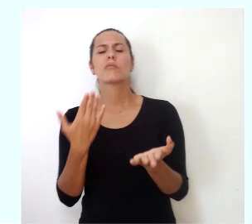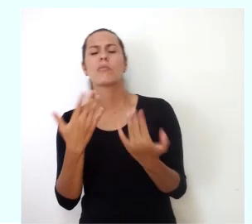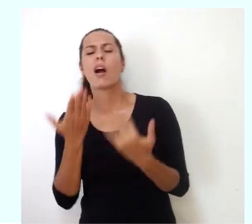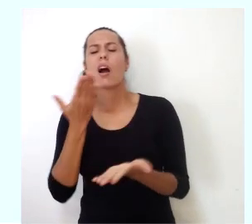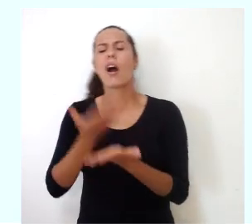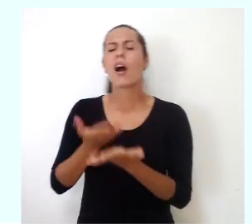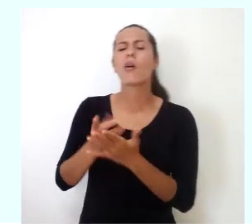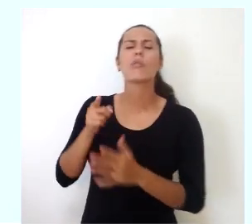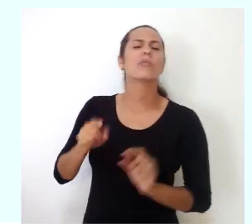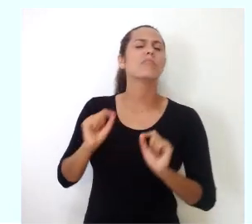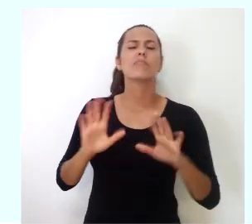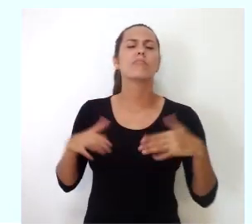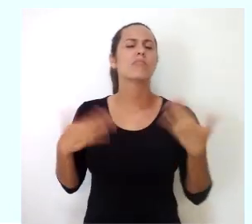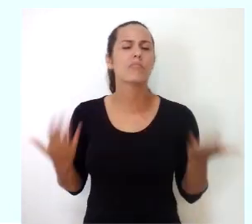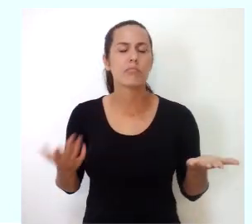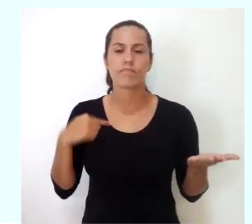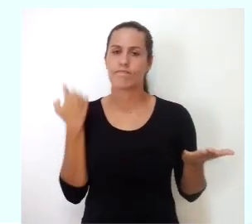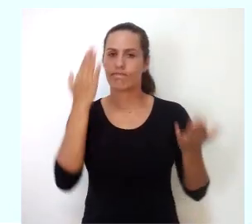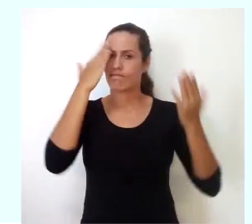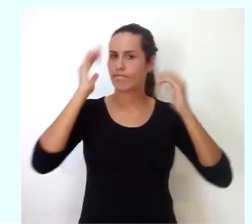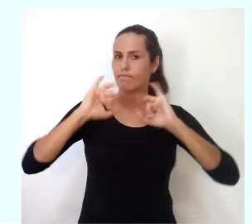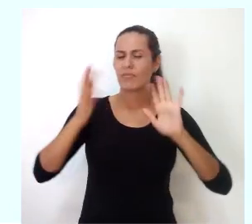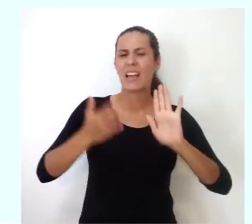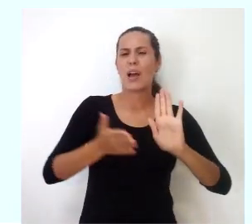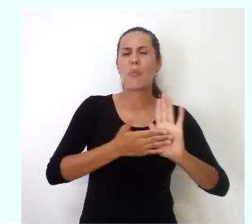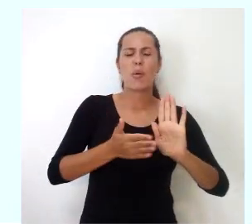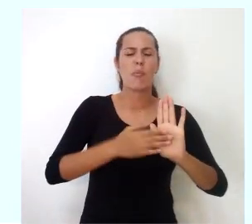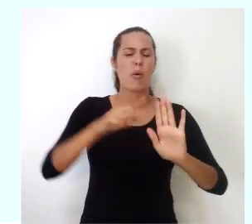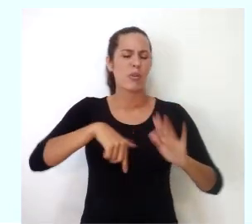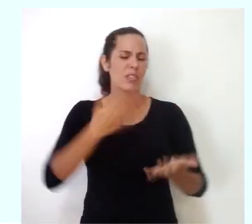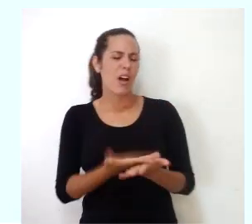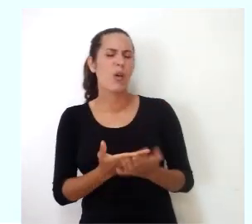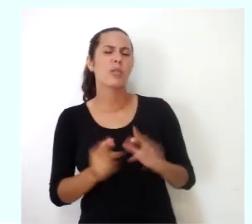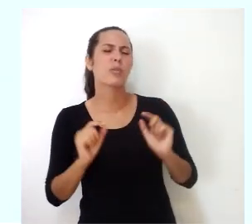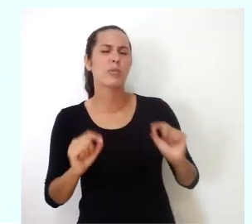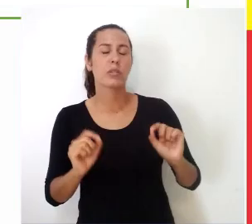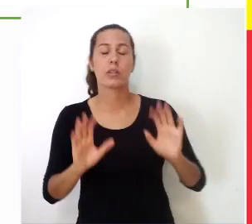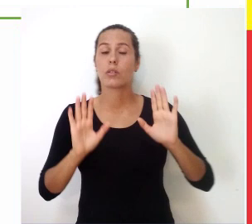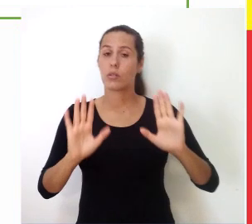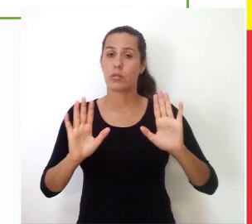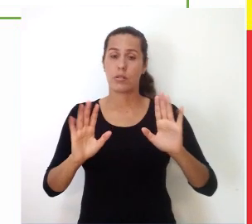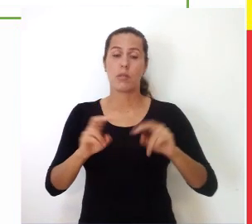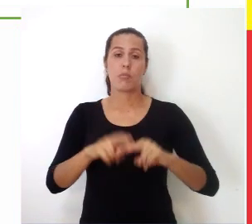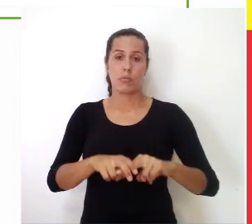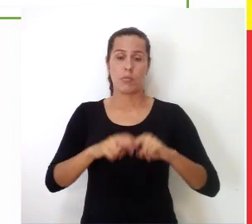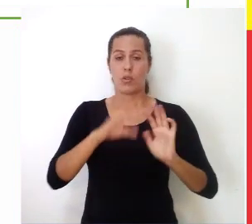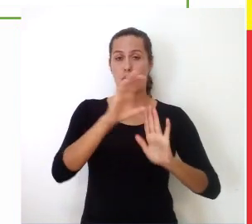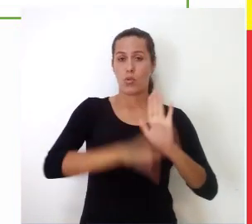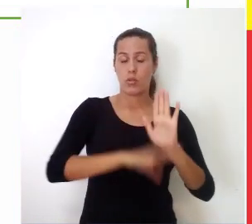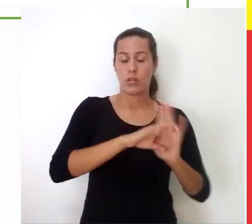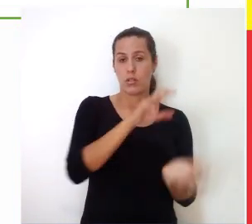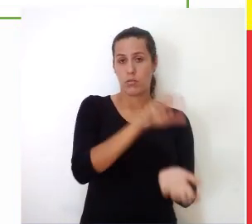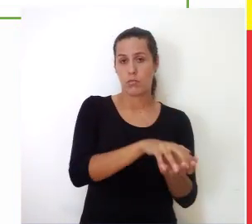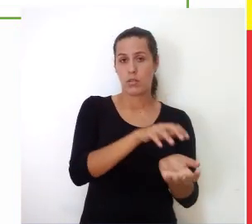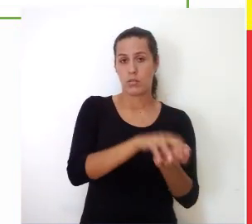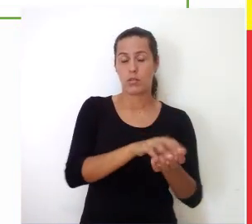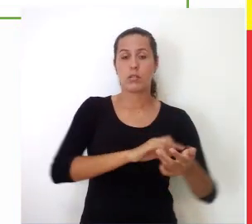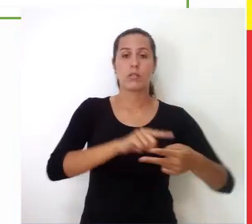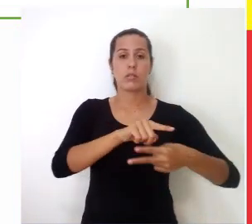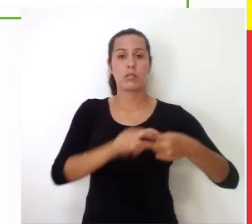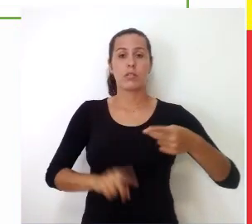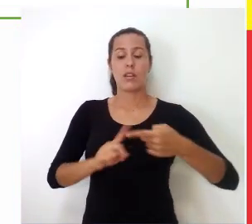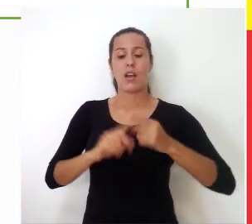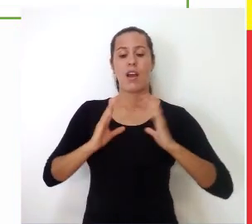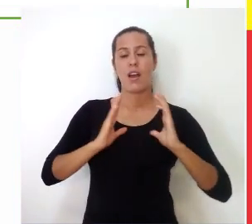o objetivo dessa aula, a que se propõe essa aula. Então vejam só, segundo o currículo de Pernambuco, a questão